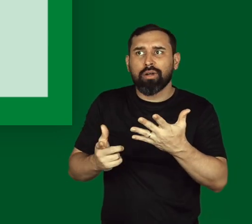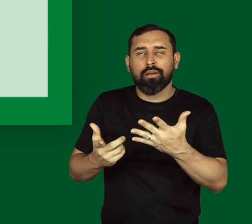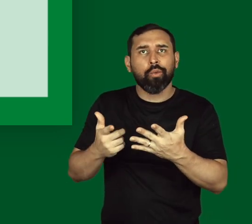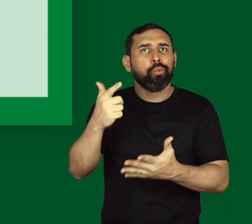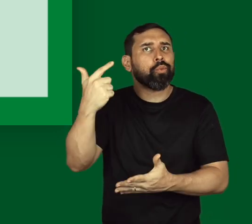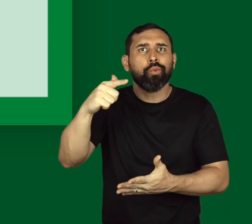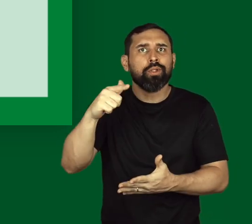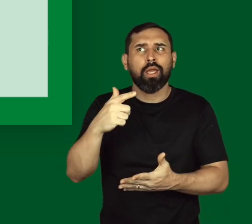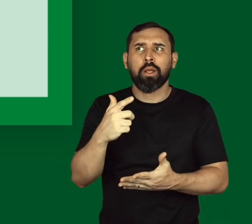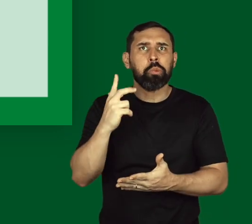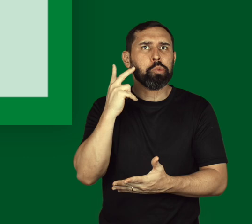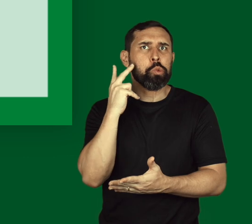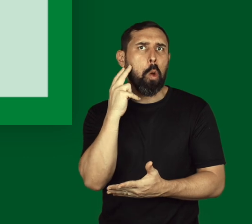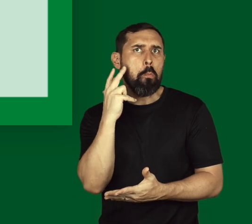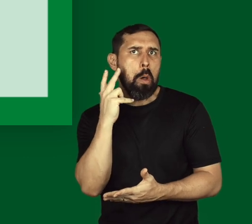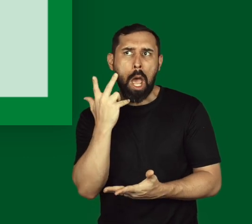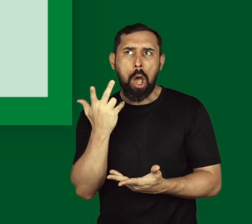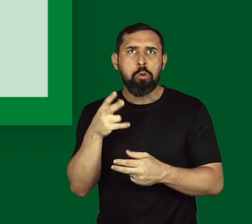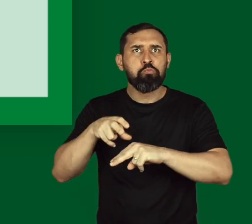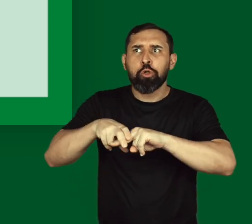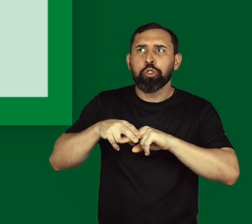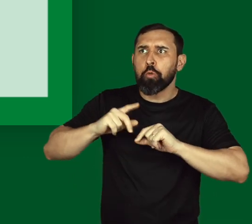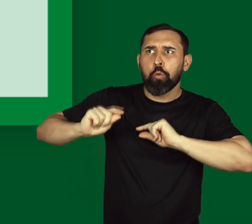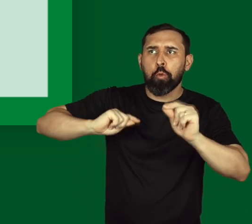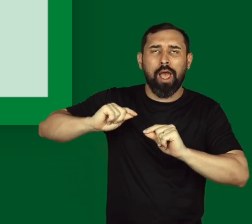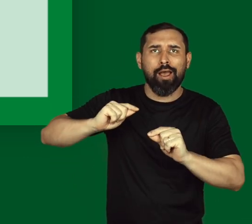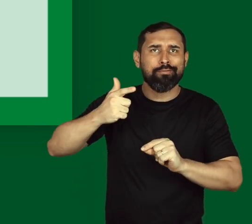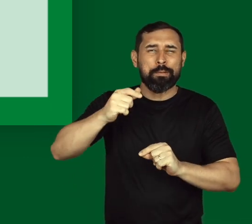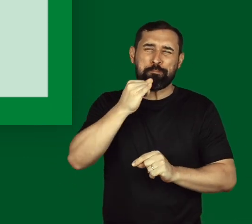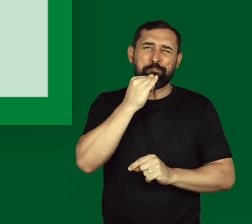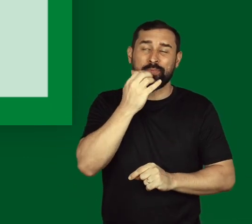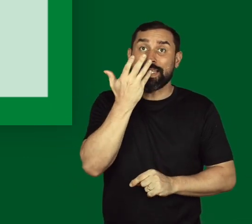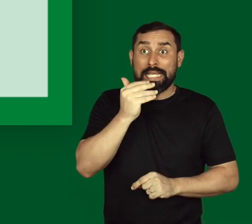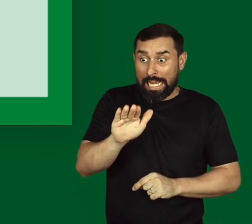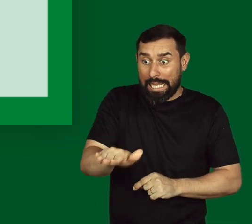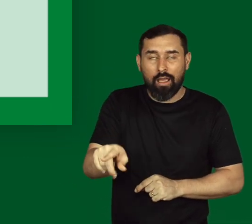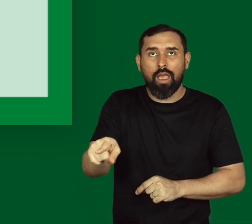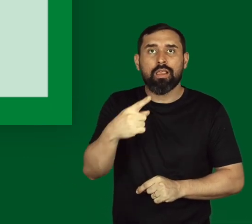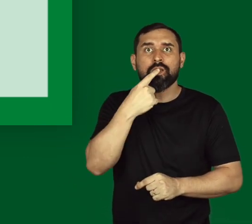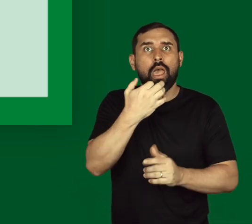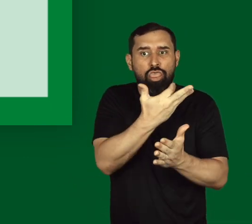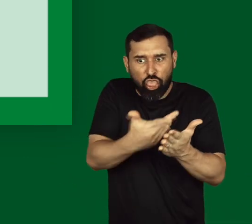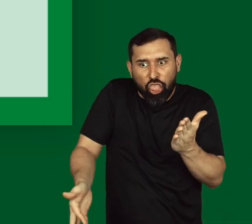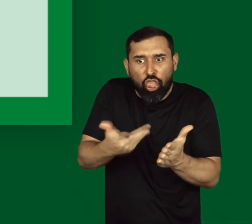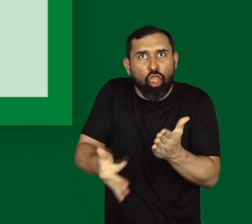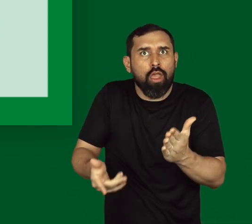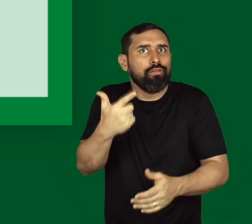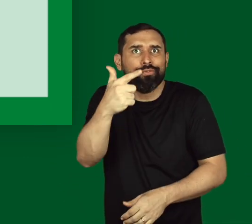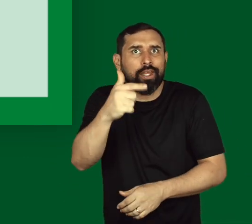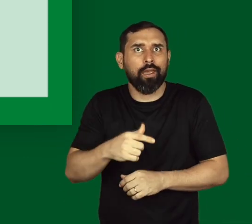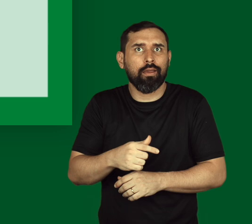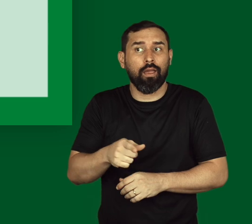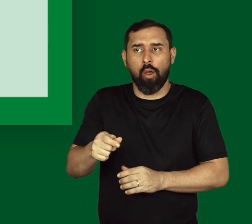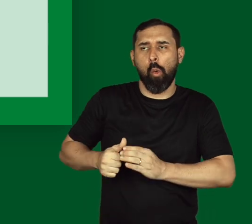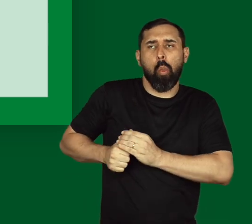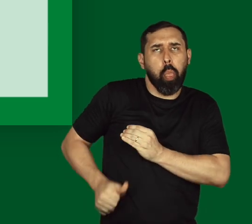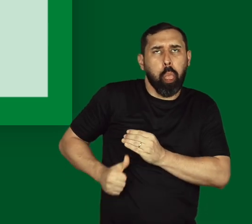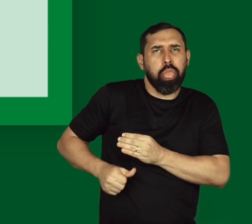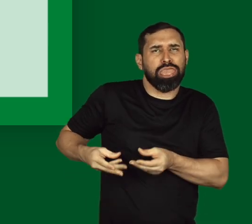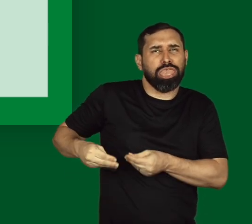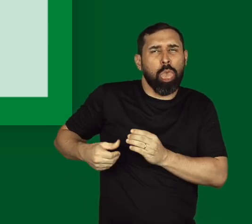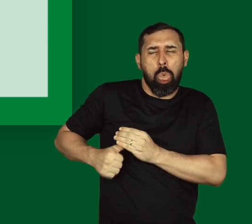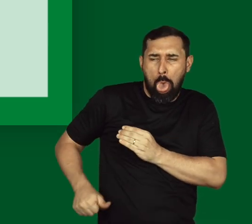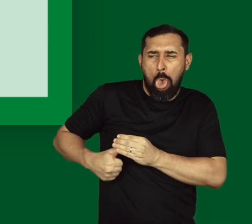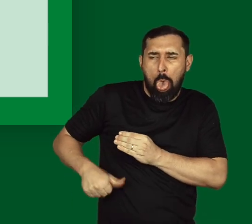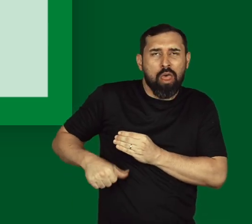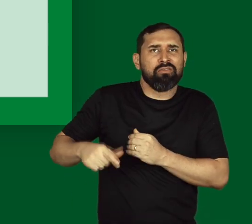ter motivo para tal. Então, por exemplo, uma criança que não teve perda, ele não sangrou. Esse paciente não teve diarreia, não teve